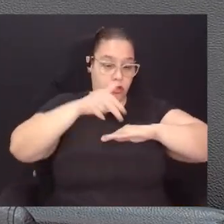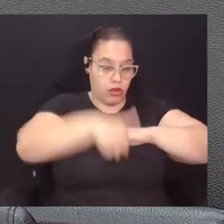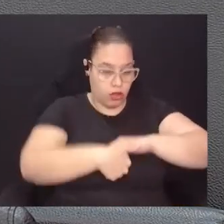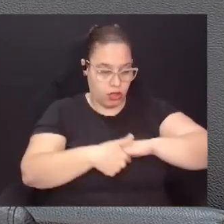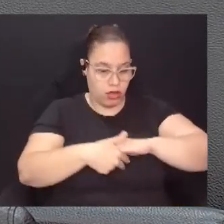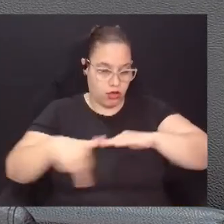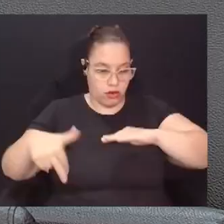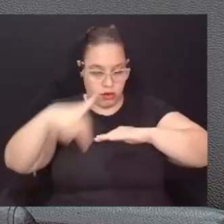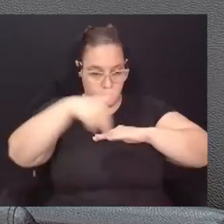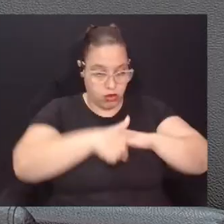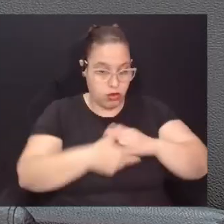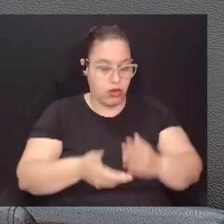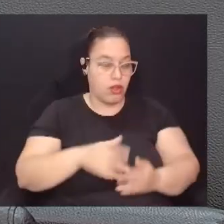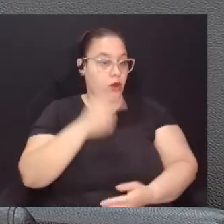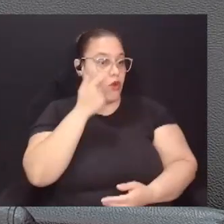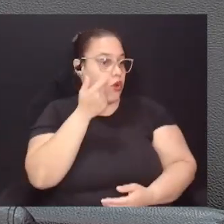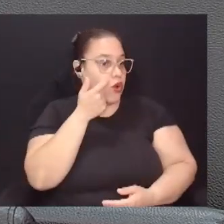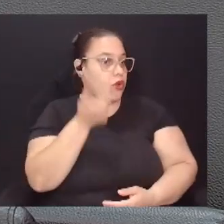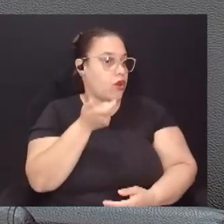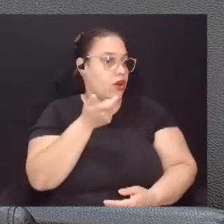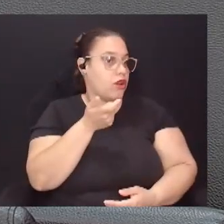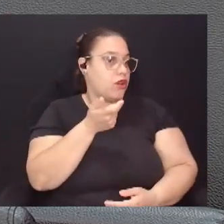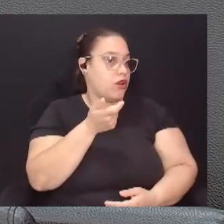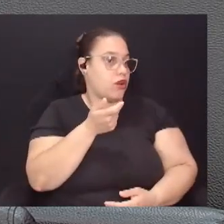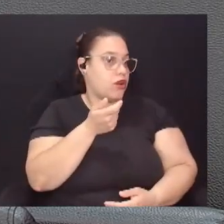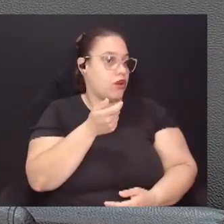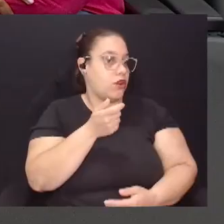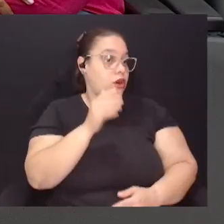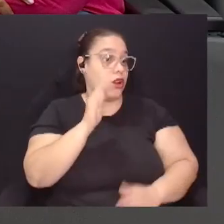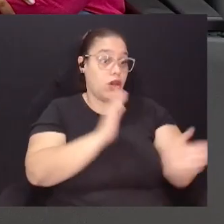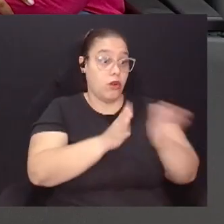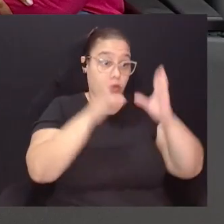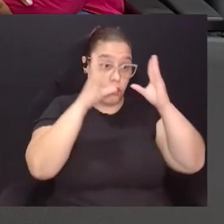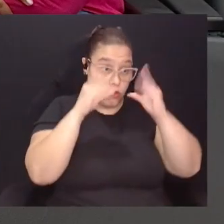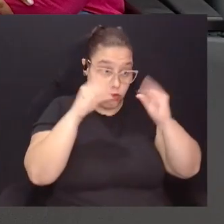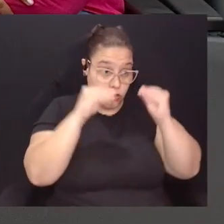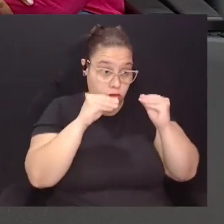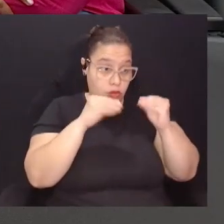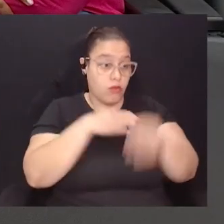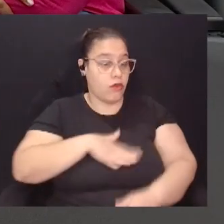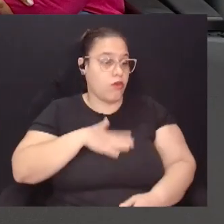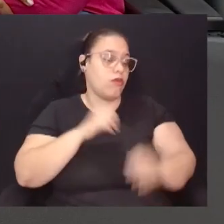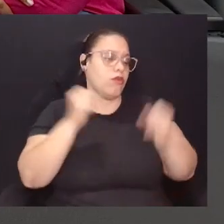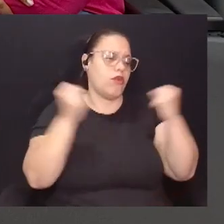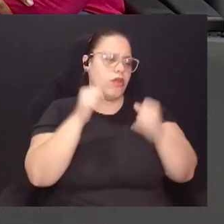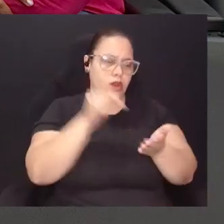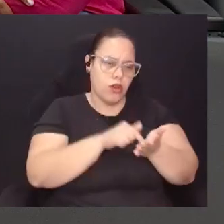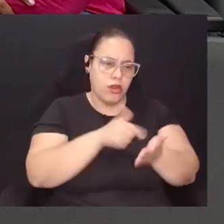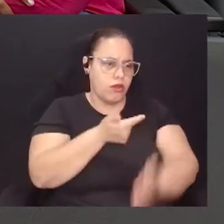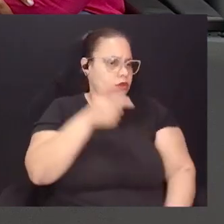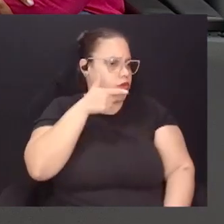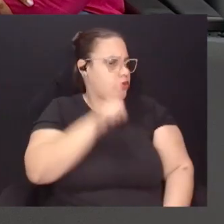caiu, por exemplo, né? Ou eu caí ali dentro, não vi, né? Porque ele funciona até no período noturno, né? Ou então, assim, eu gostaria de fazer uma atividade